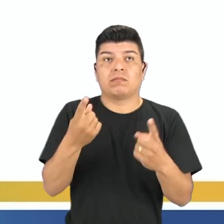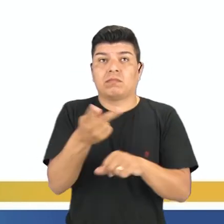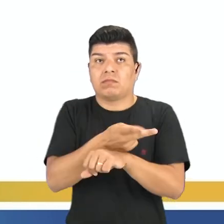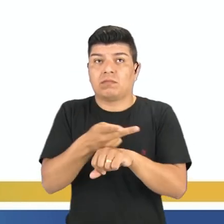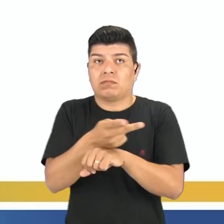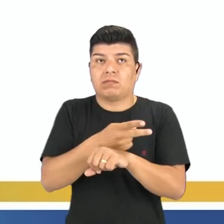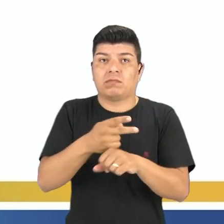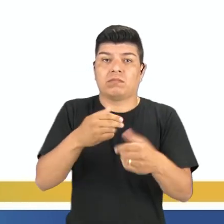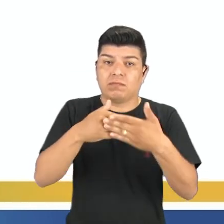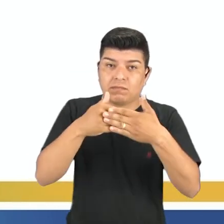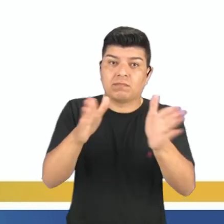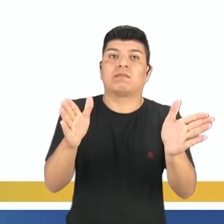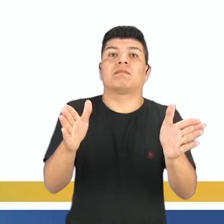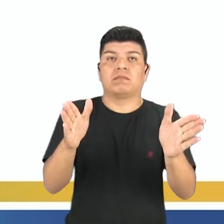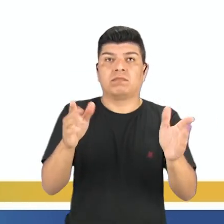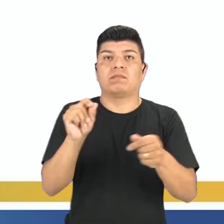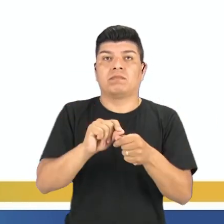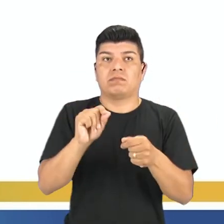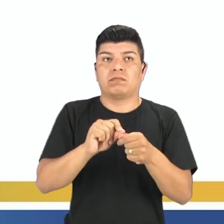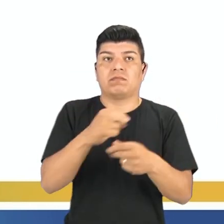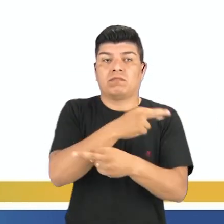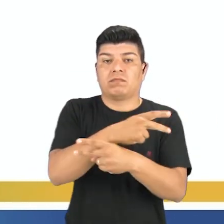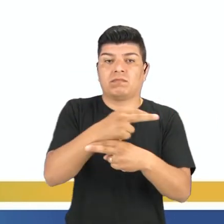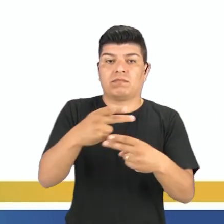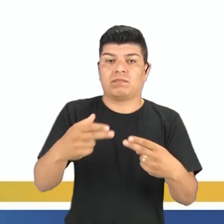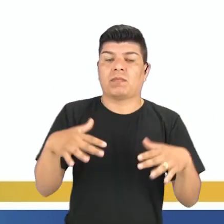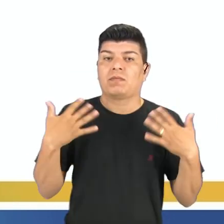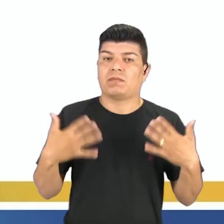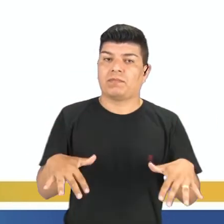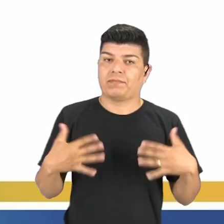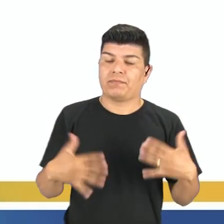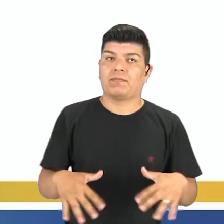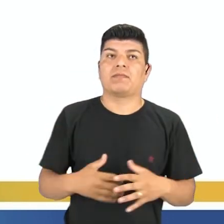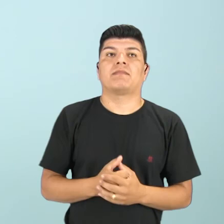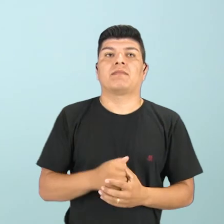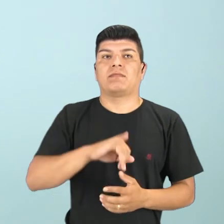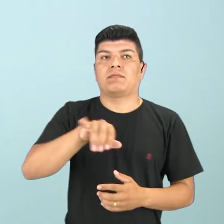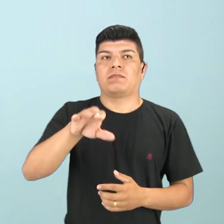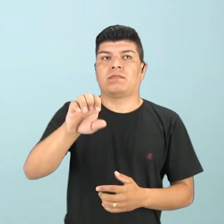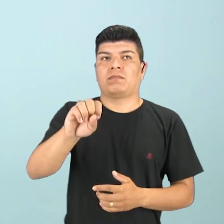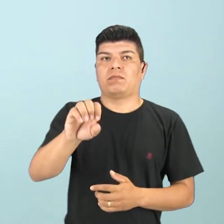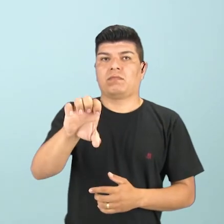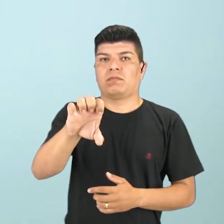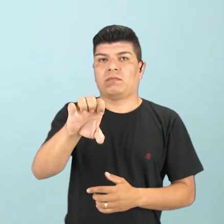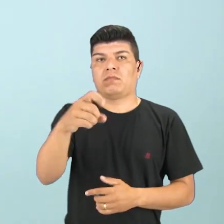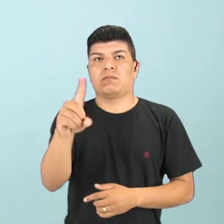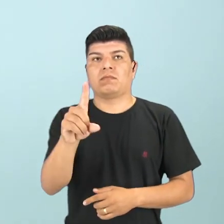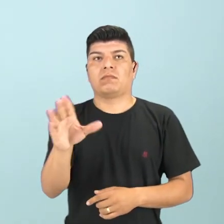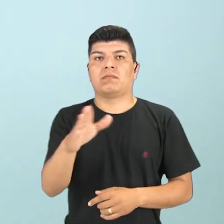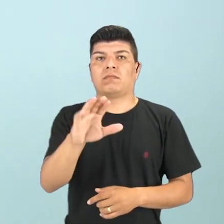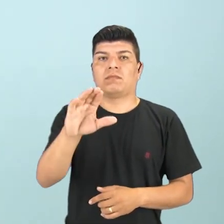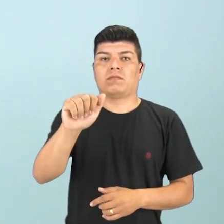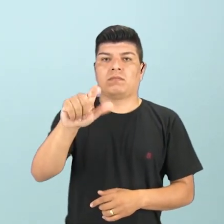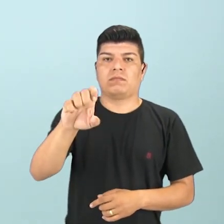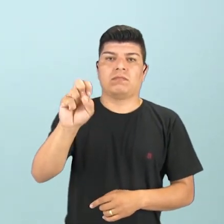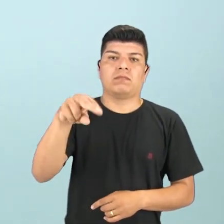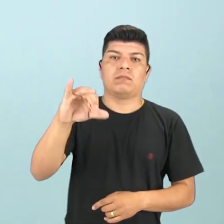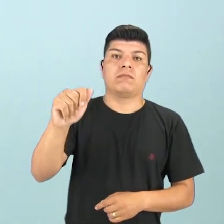vence obstáculos, no mínimo fará coisas admiráveis. José de Alencar. Ok? No mais,